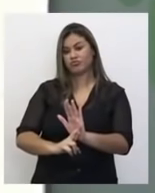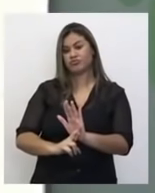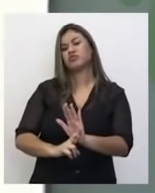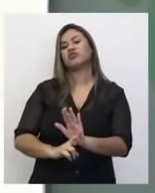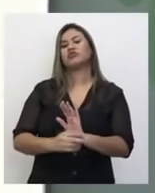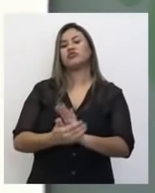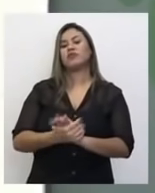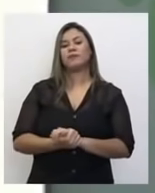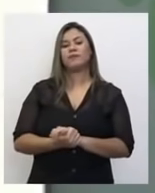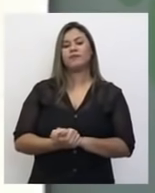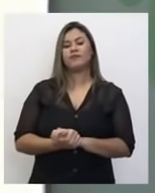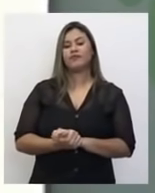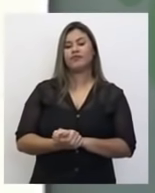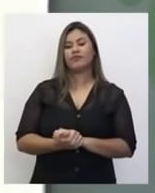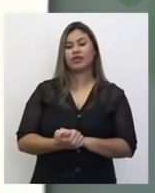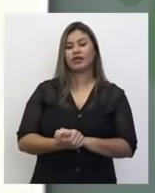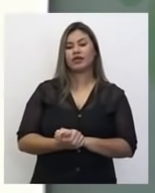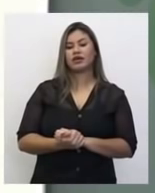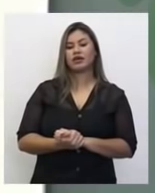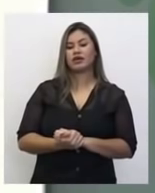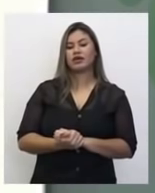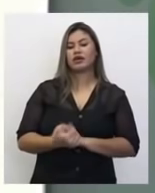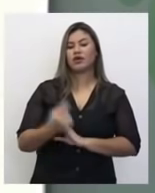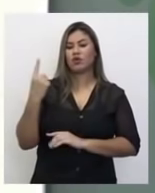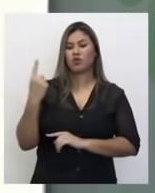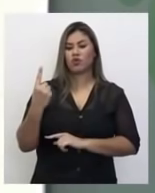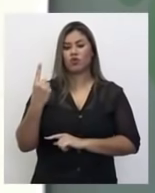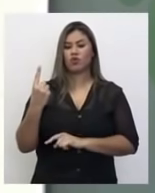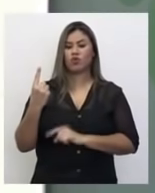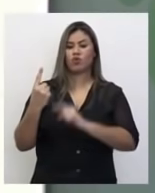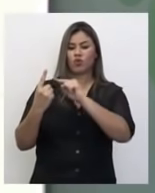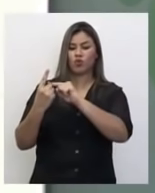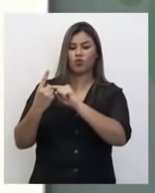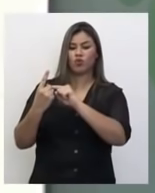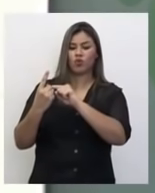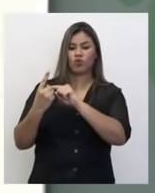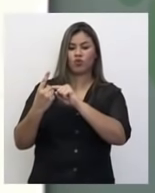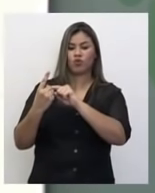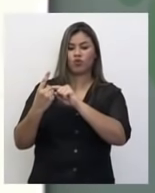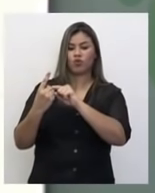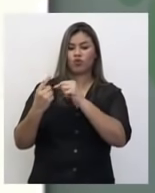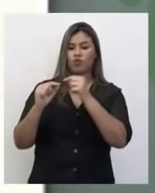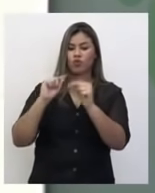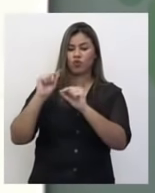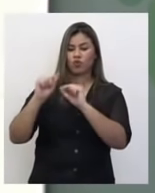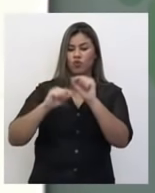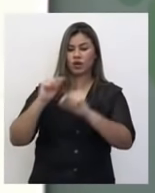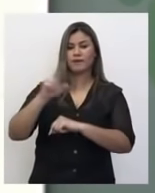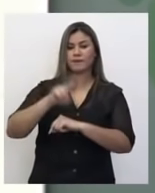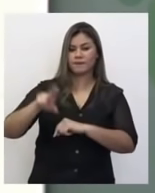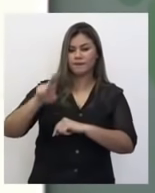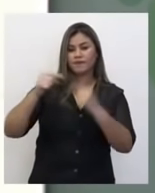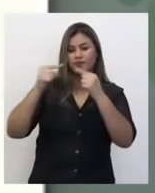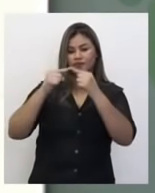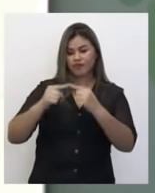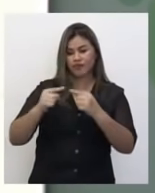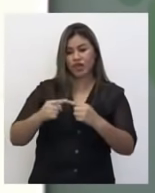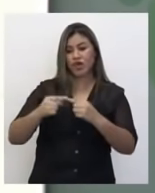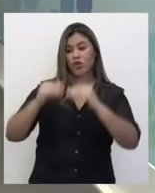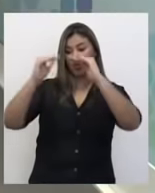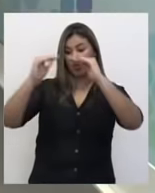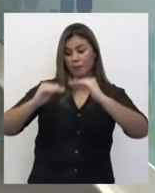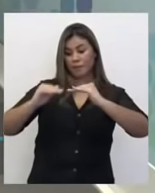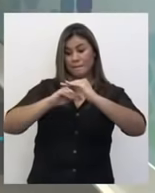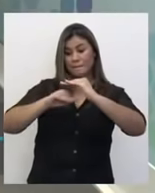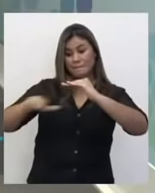estiver nessa posição. Meio que quando um tiver na posição, quer dizer que ele tá usando esse valor. Isso acho que ficou